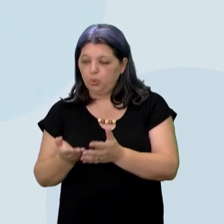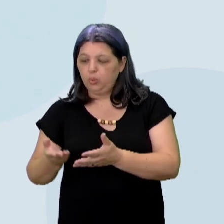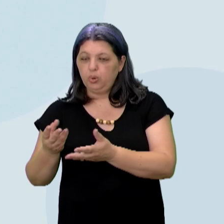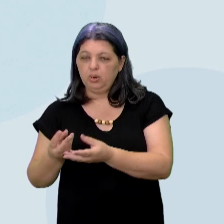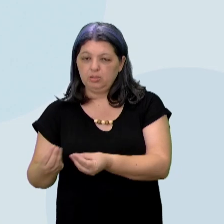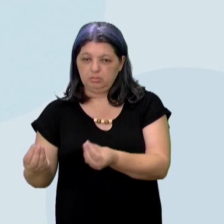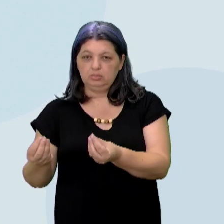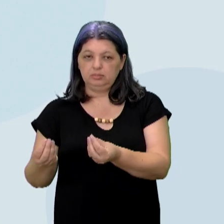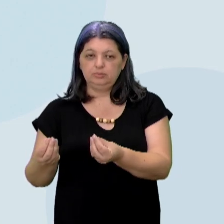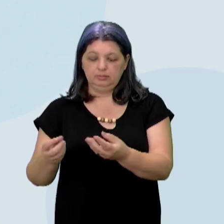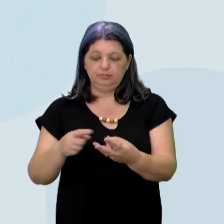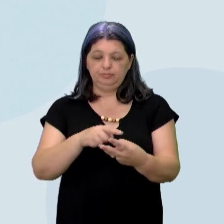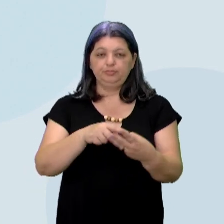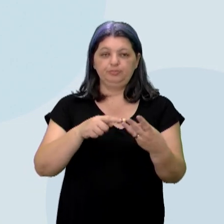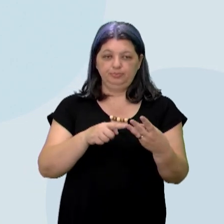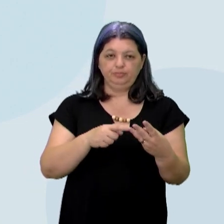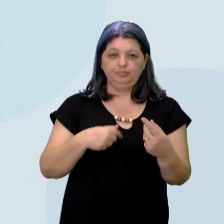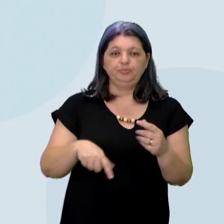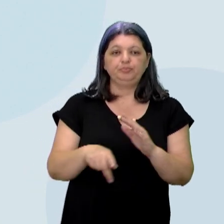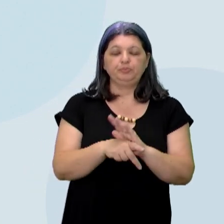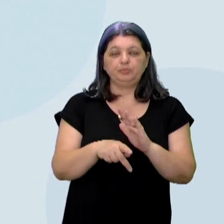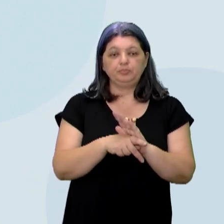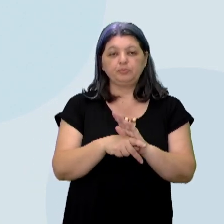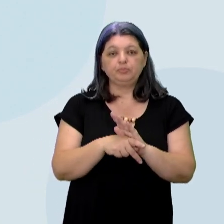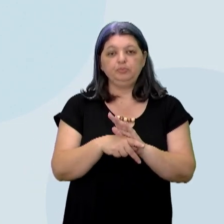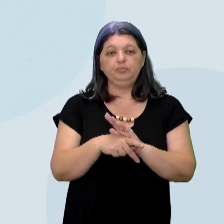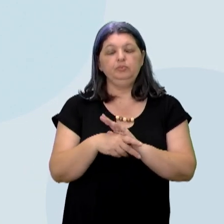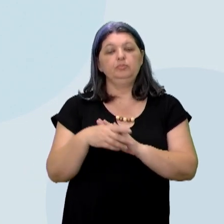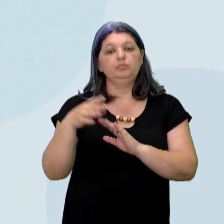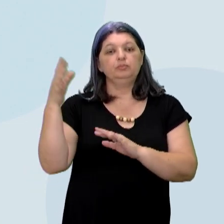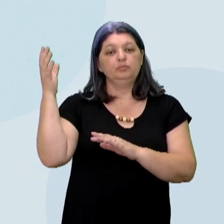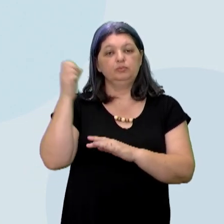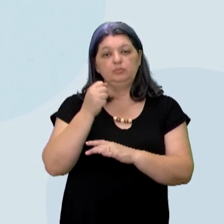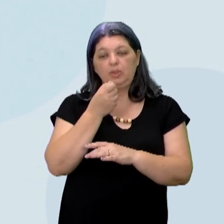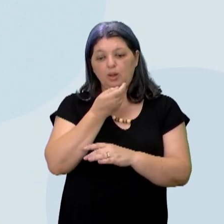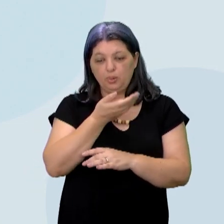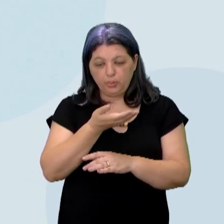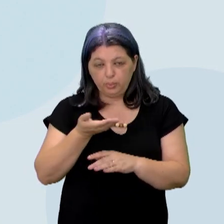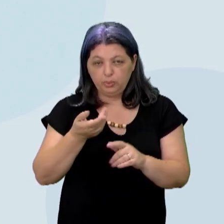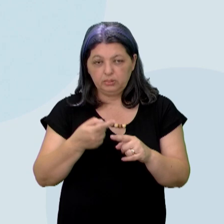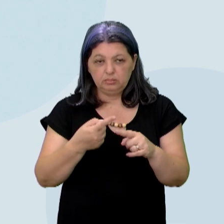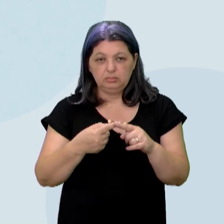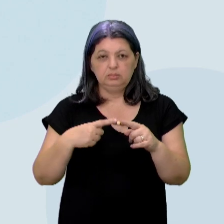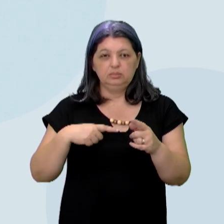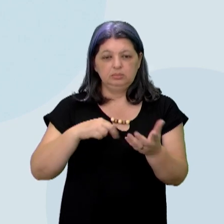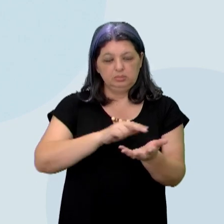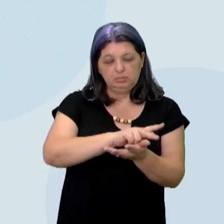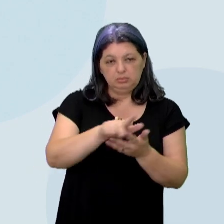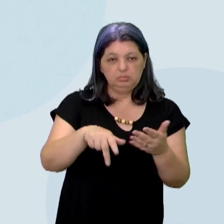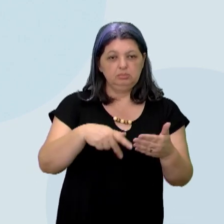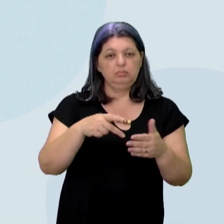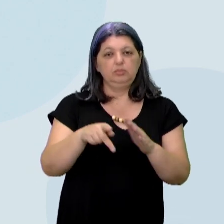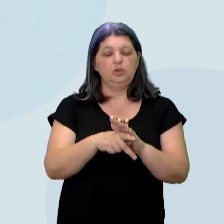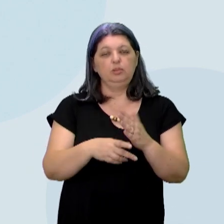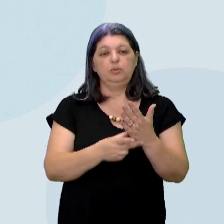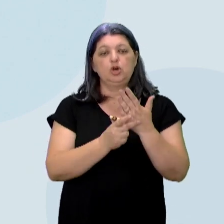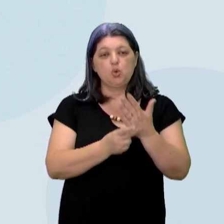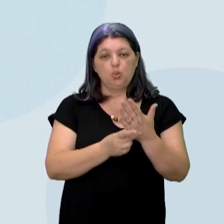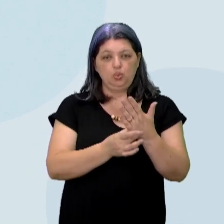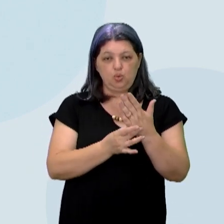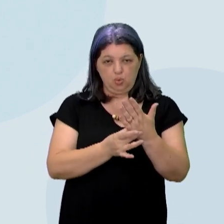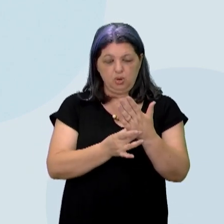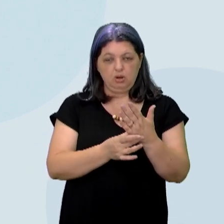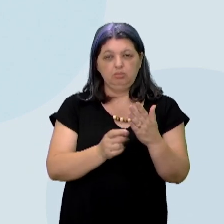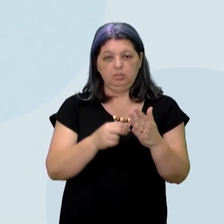pulverizado. Esse leite em pó pode apresentar-se com diferentes teores de gordura, conforme o